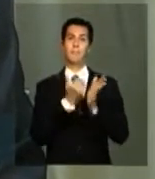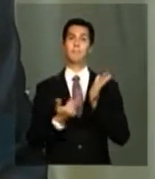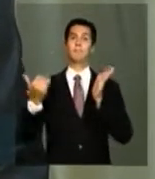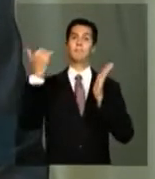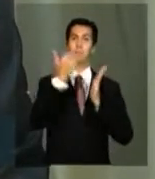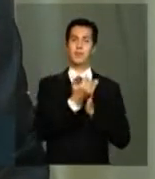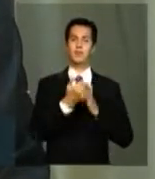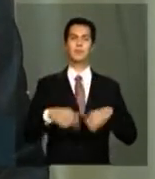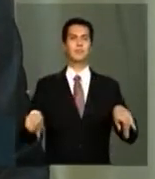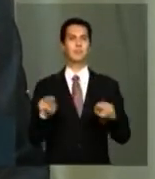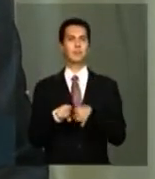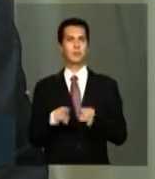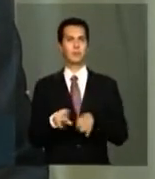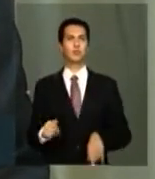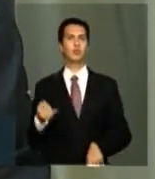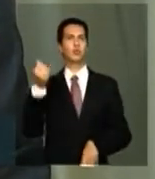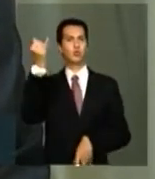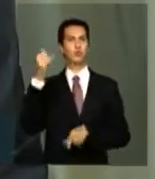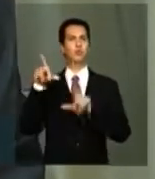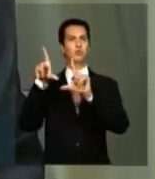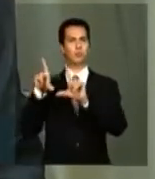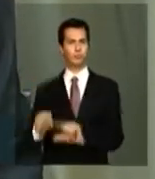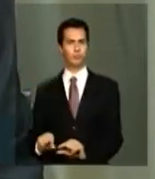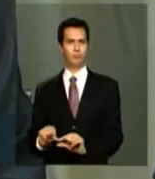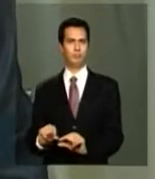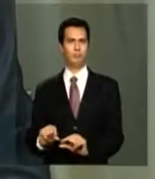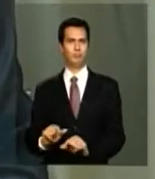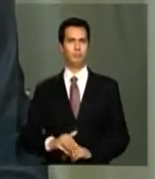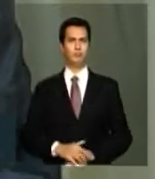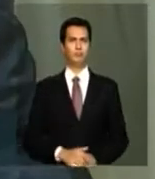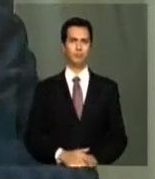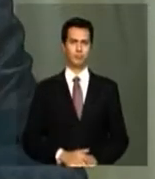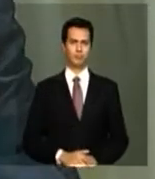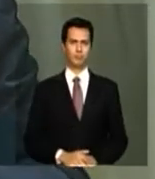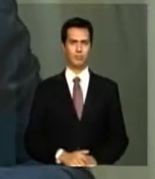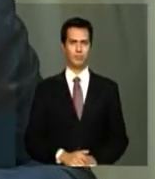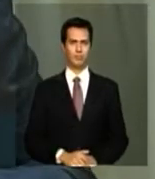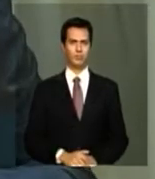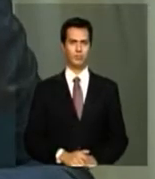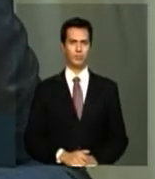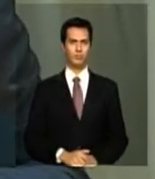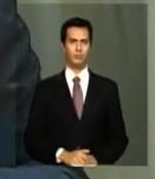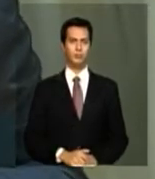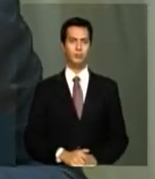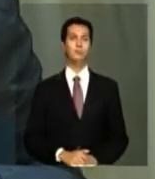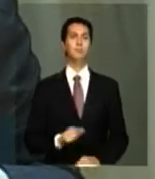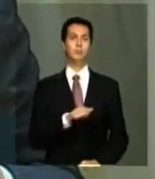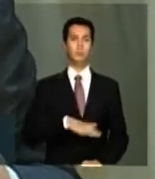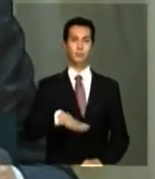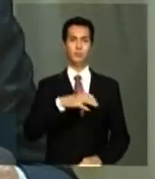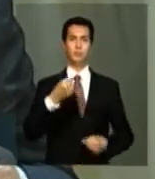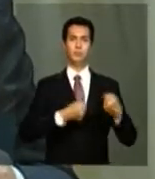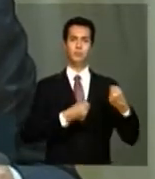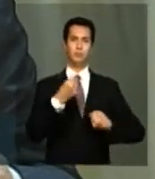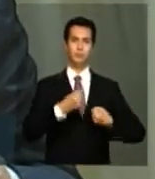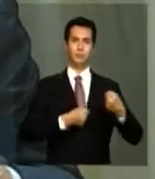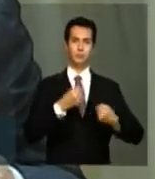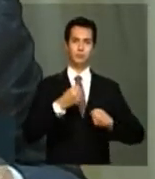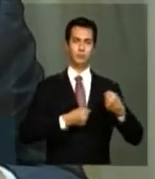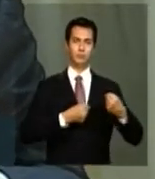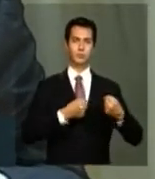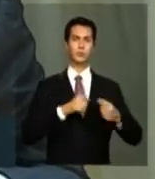e reduzir o custo deste crédito ainda no setor automotivo medidas